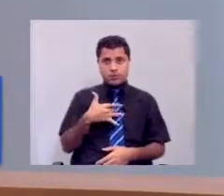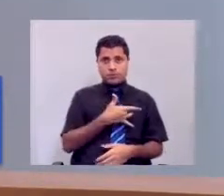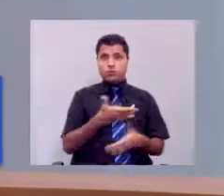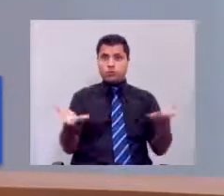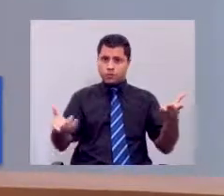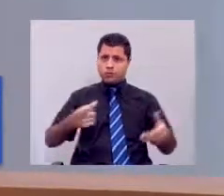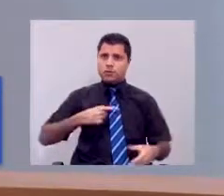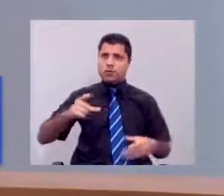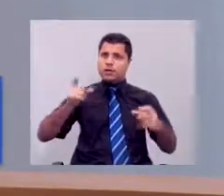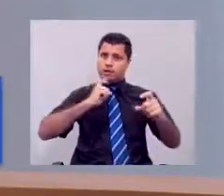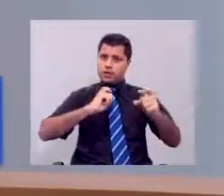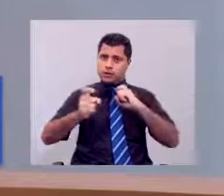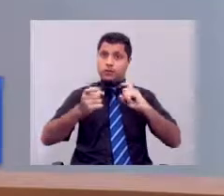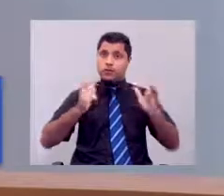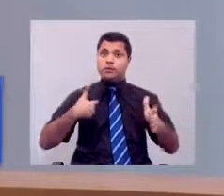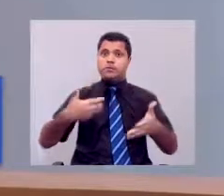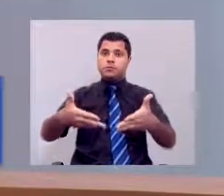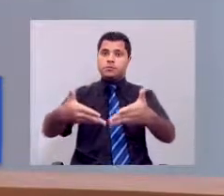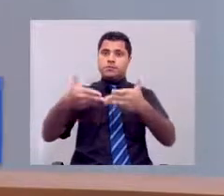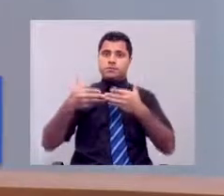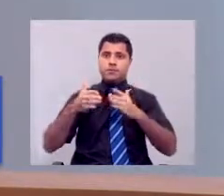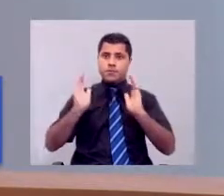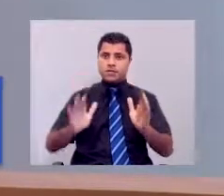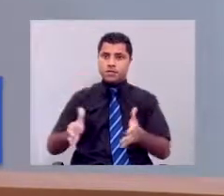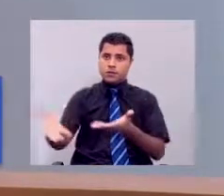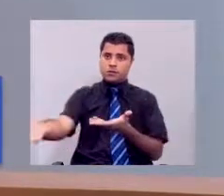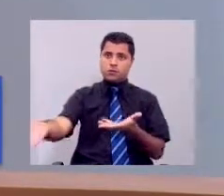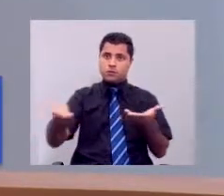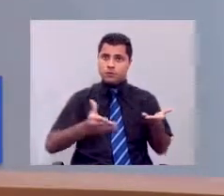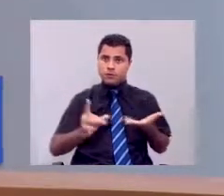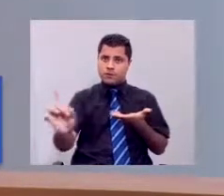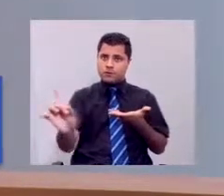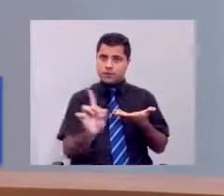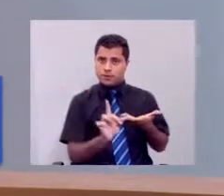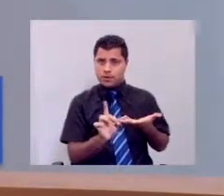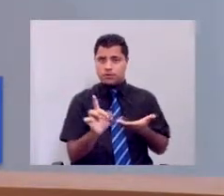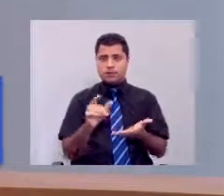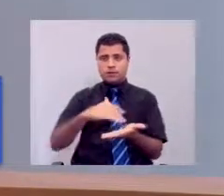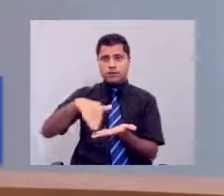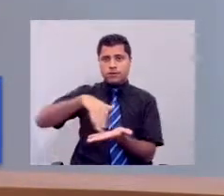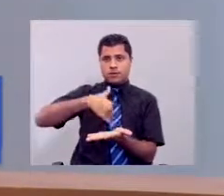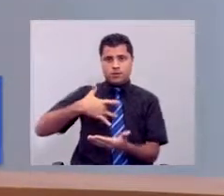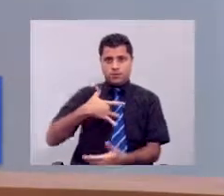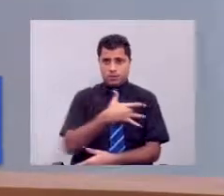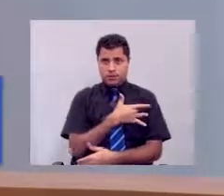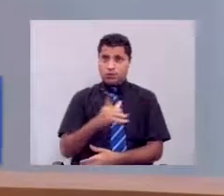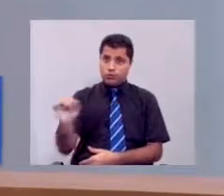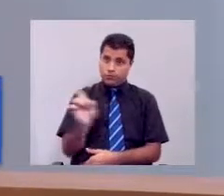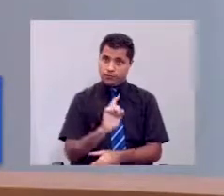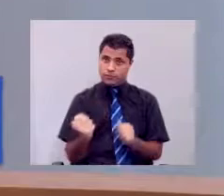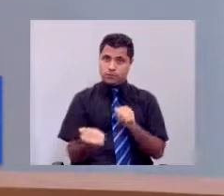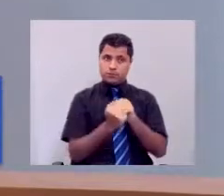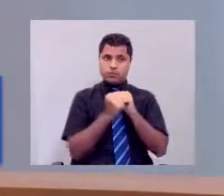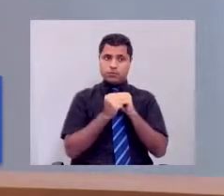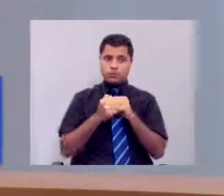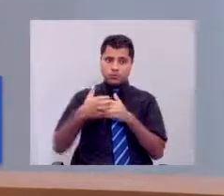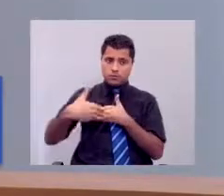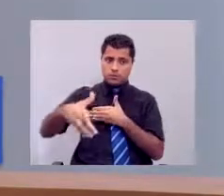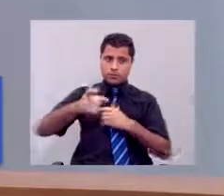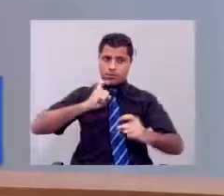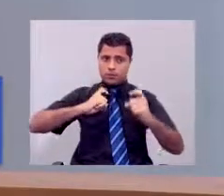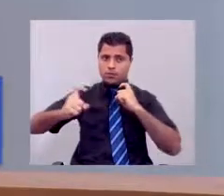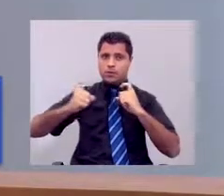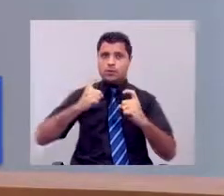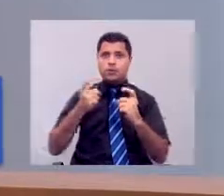Saúde, eu já pedi para convidar o secretário de Saúde para estar presente na nossa próxima reunião